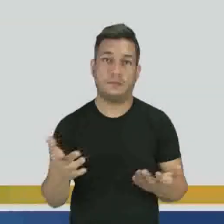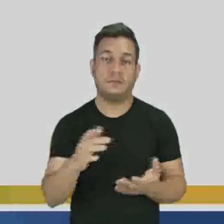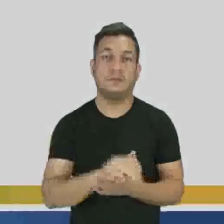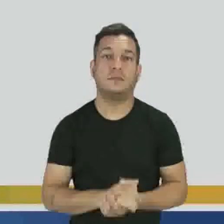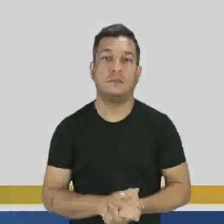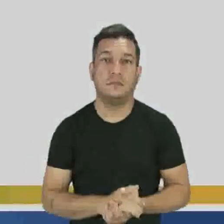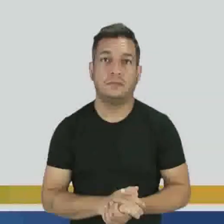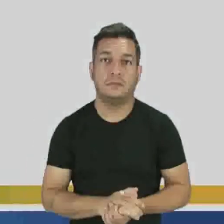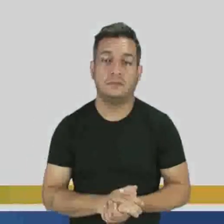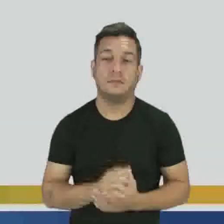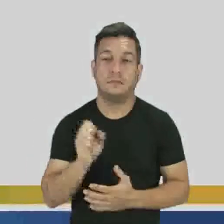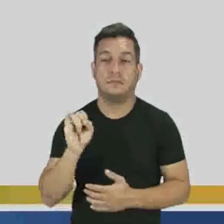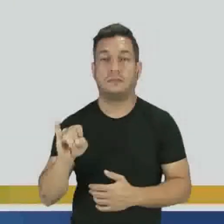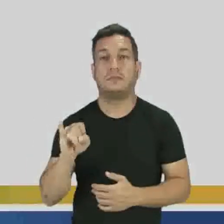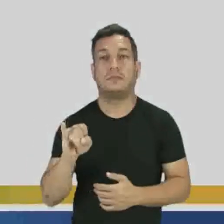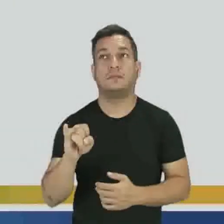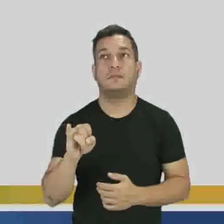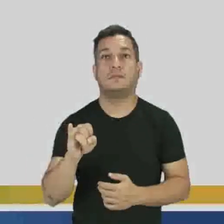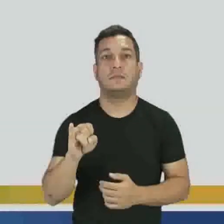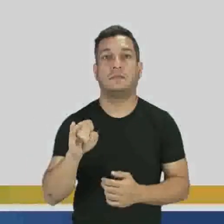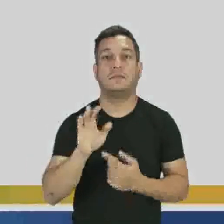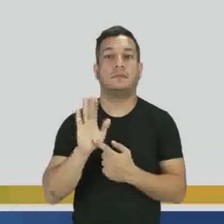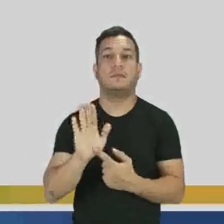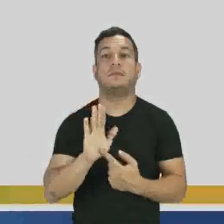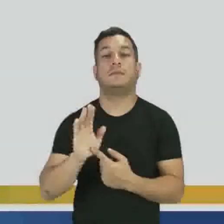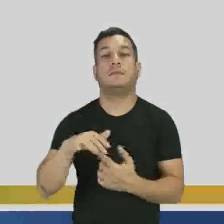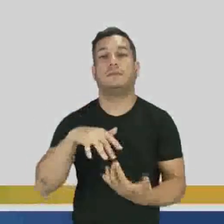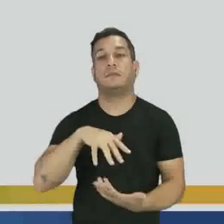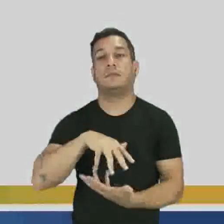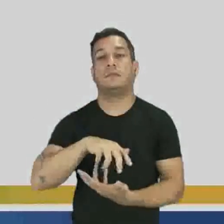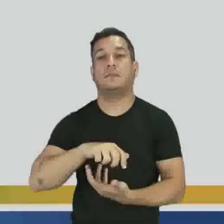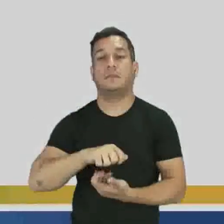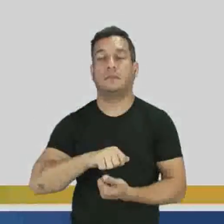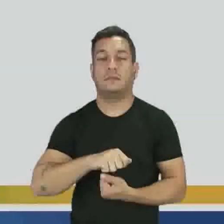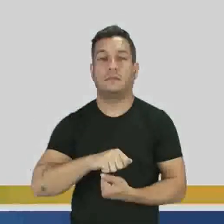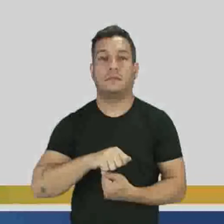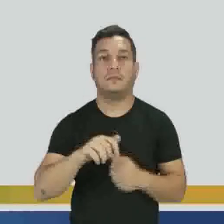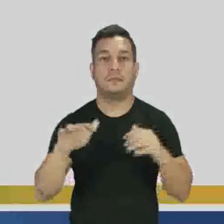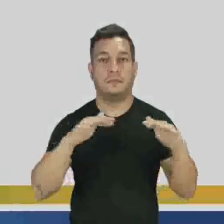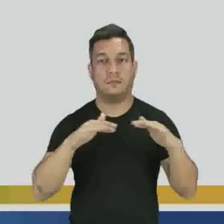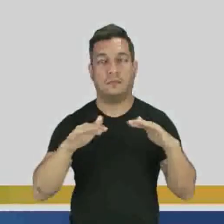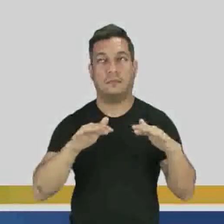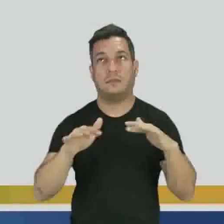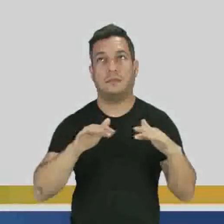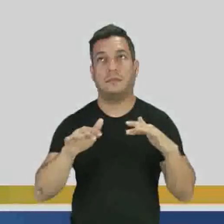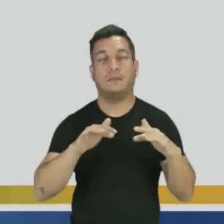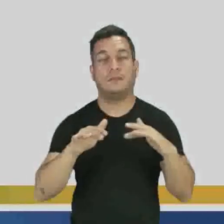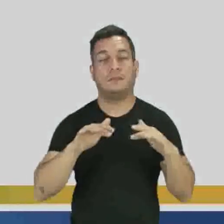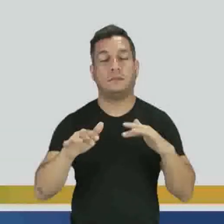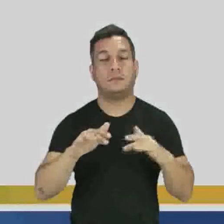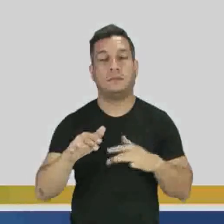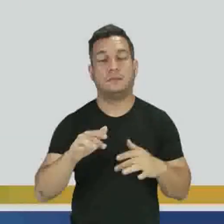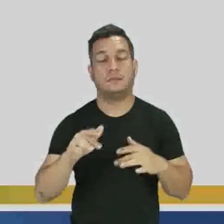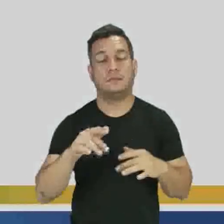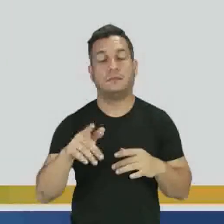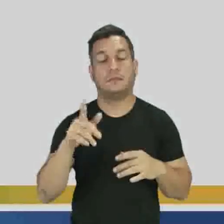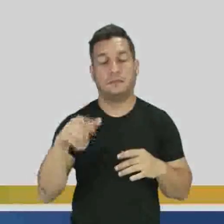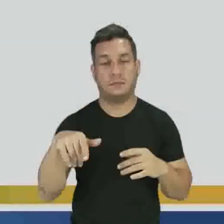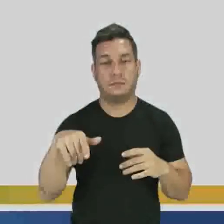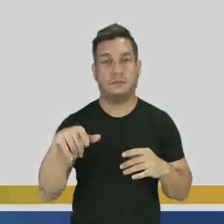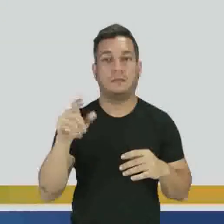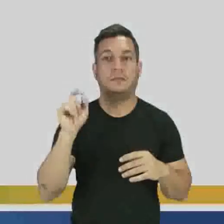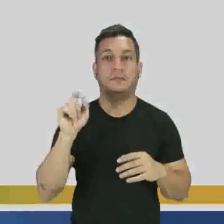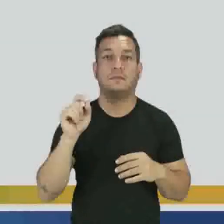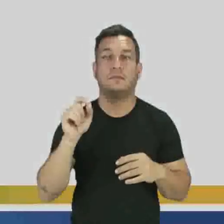assim, se ele mostrou que a Terra se movimenta, tem um movimento em torno do seu próprio